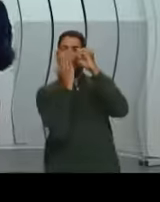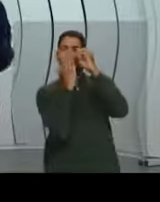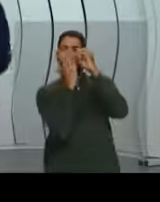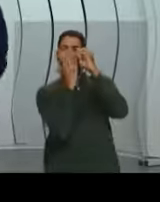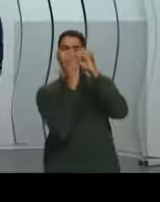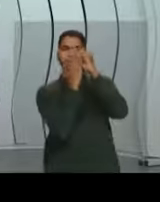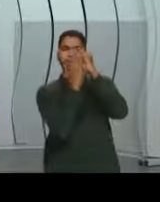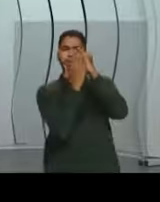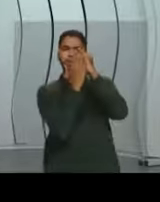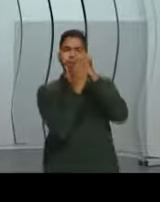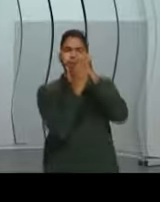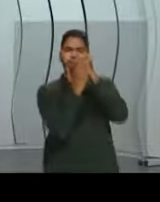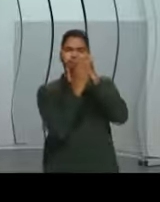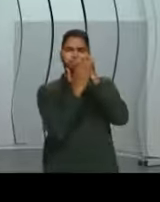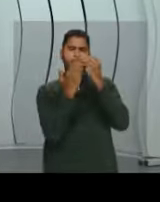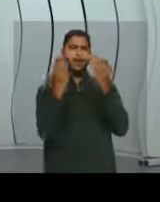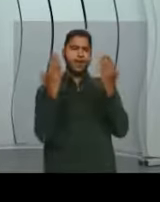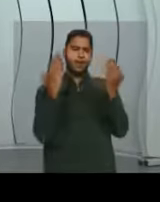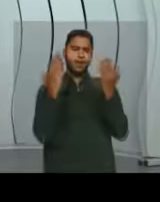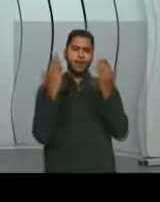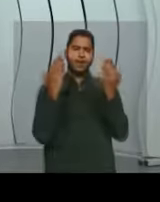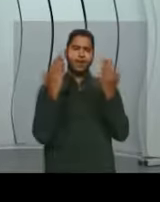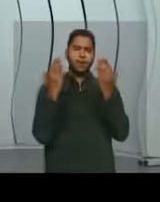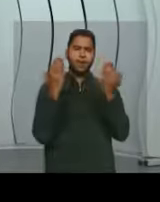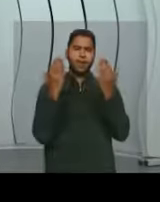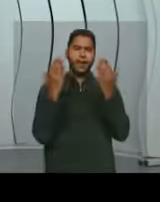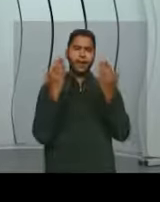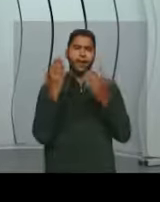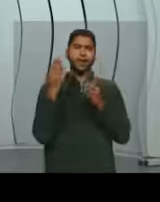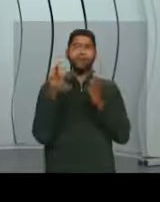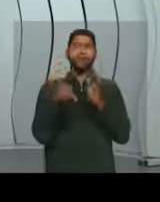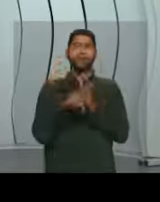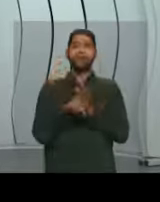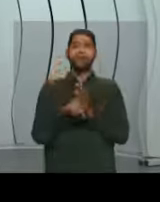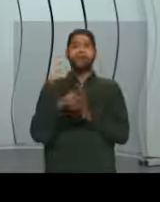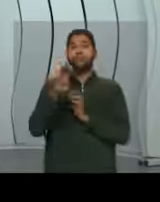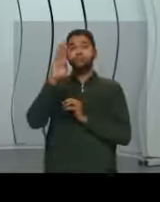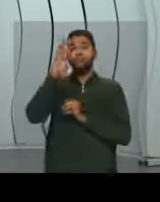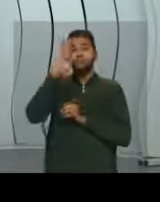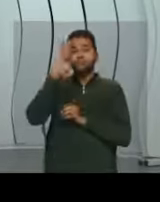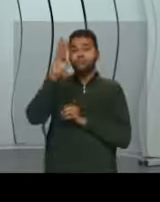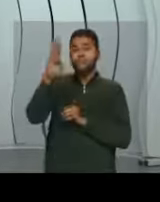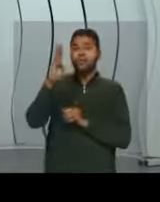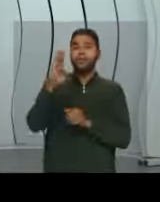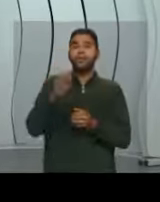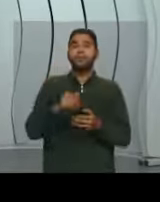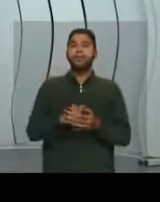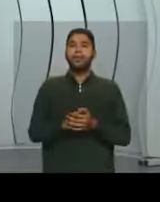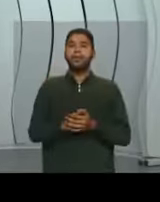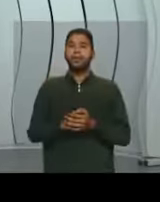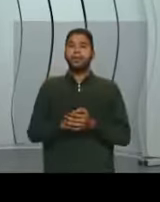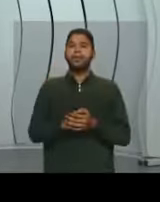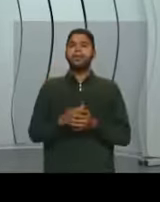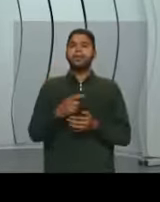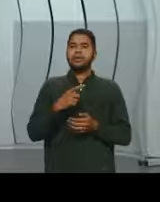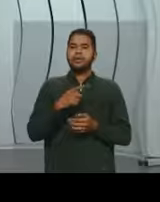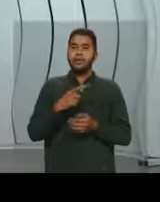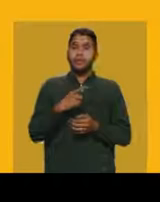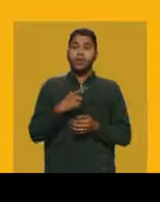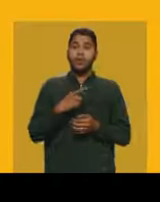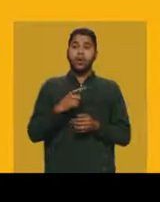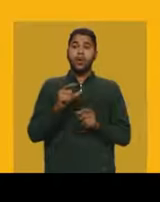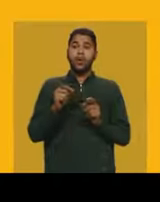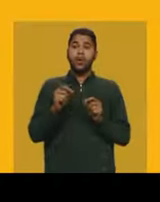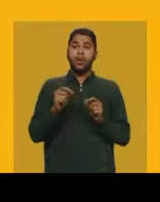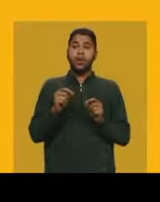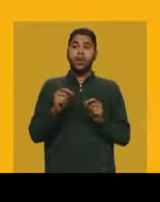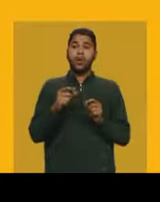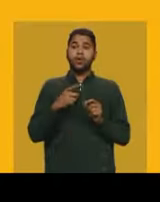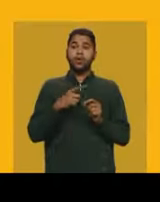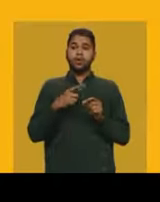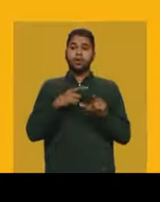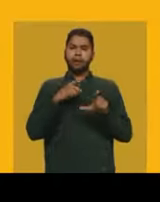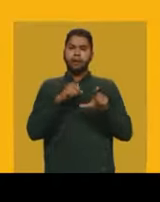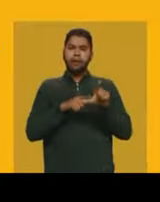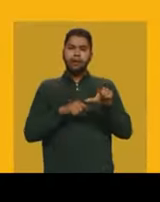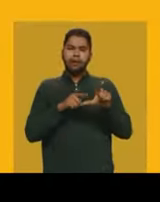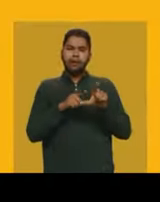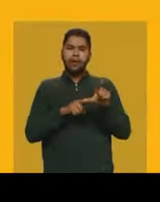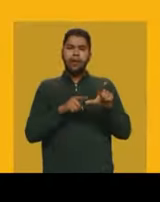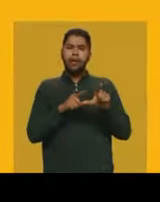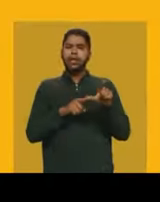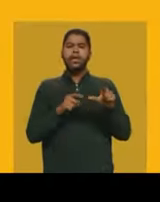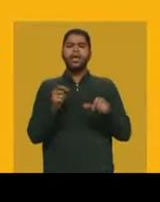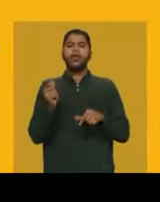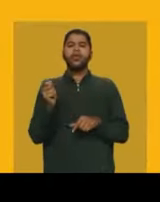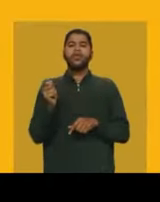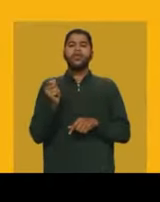o título. Esta é a chamada principal. Ela está bem grande, ó, bem maior as letras do que